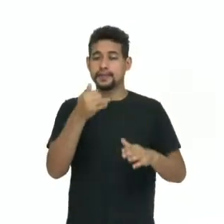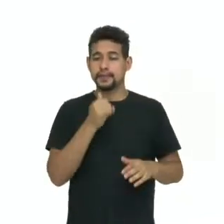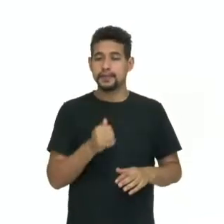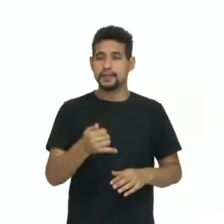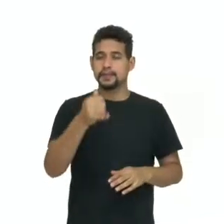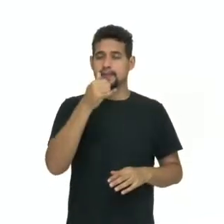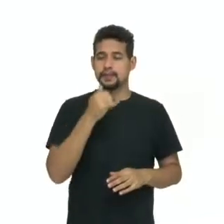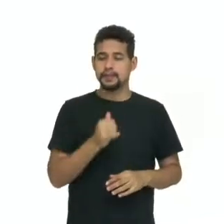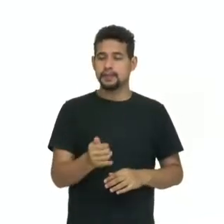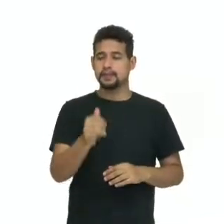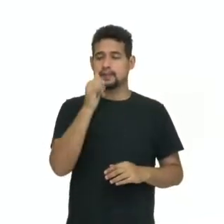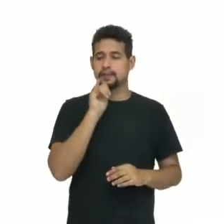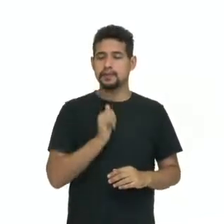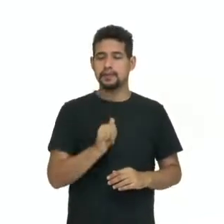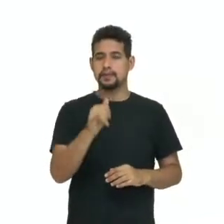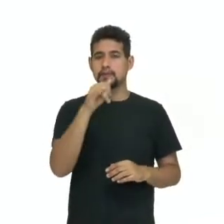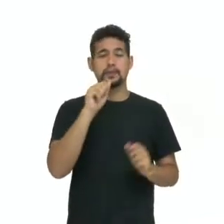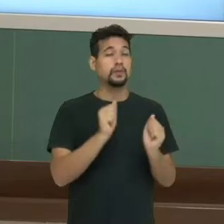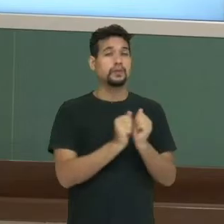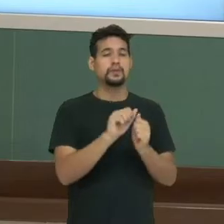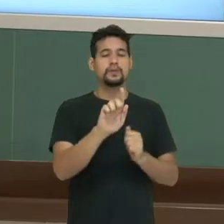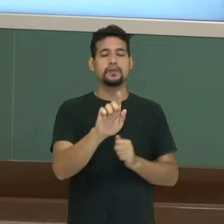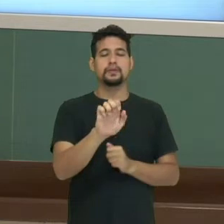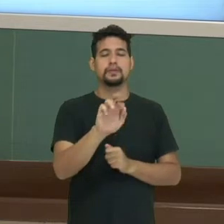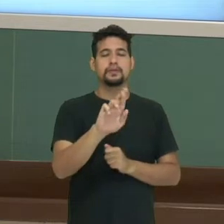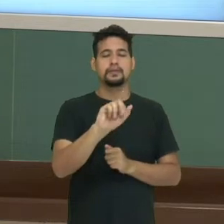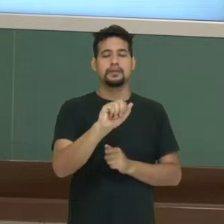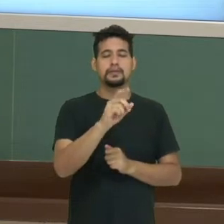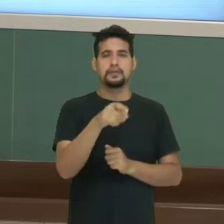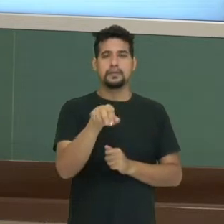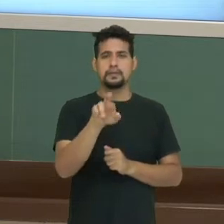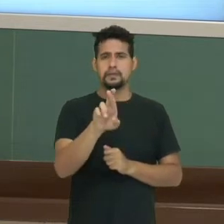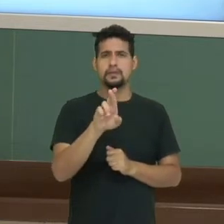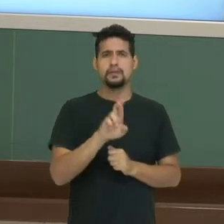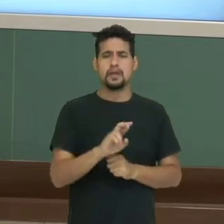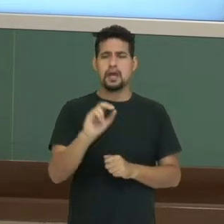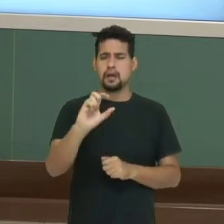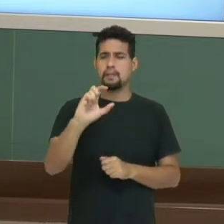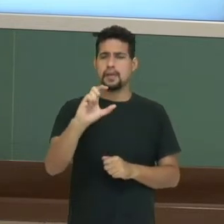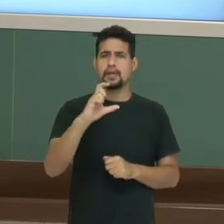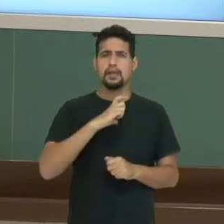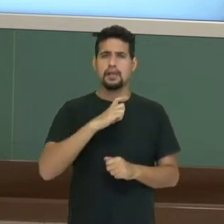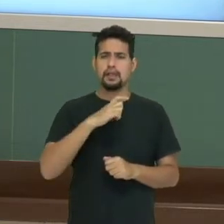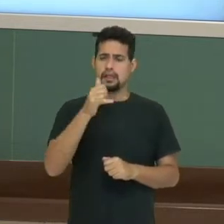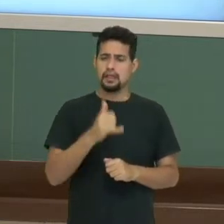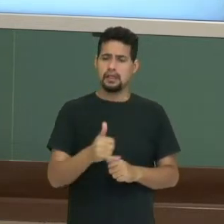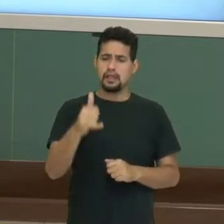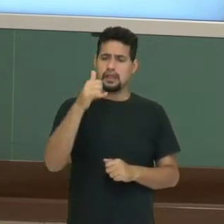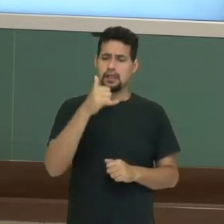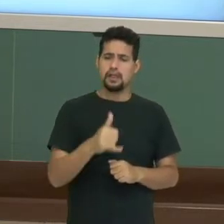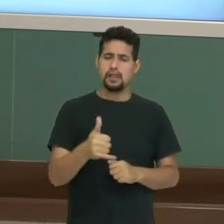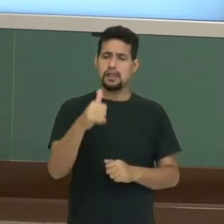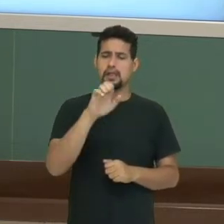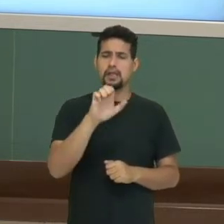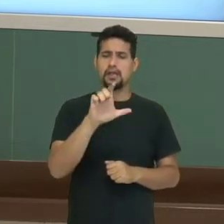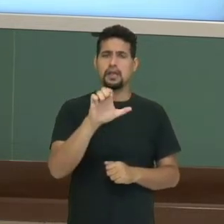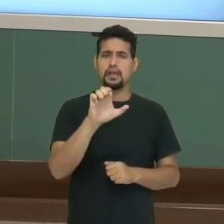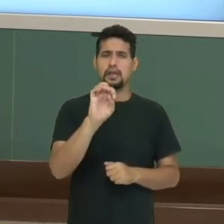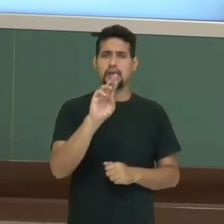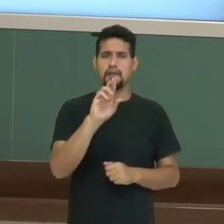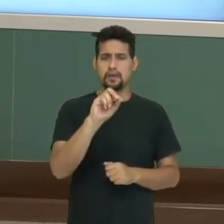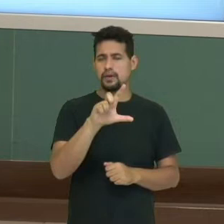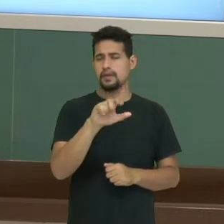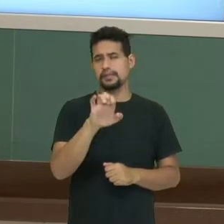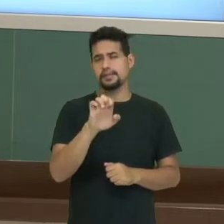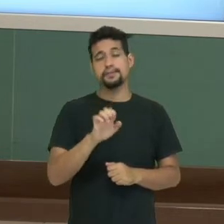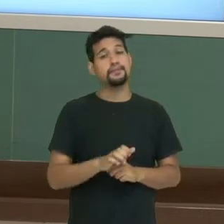elétrica mediante um gerador. Então, na pilha, a gente tem uma reação espontânea. Na eletrólise, é uma reação não